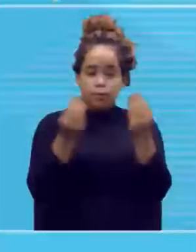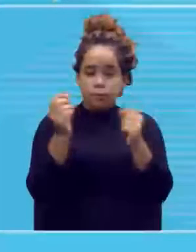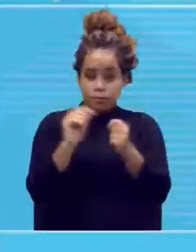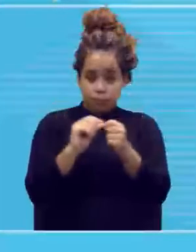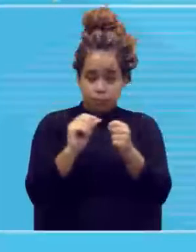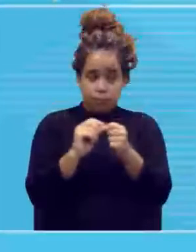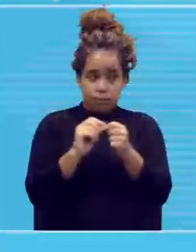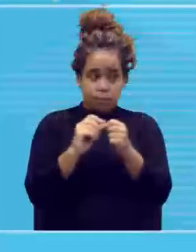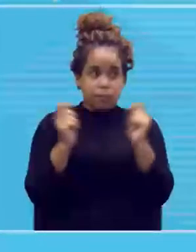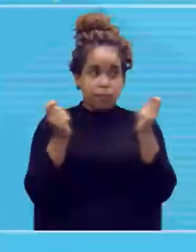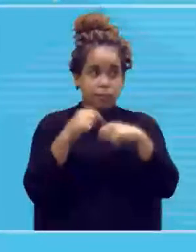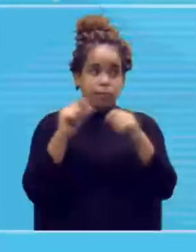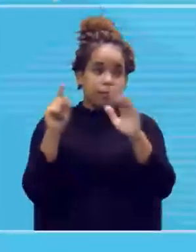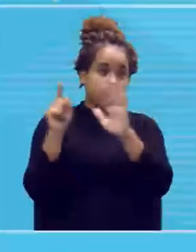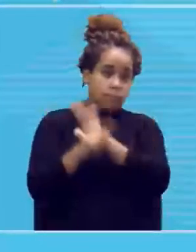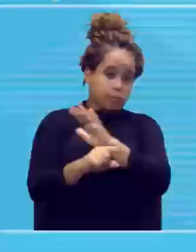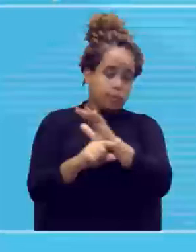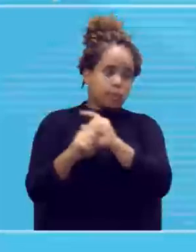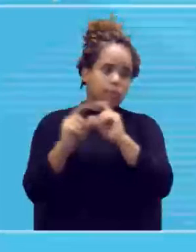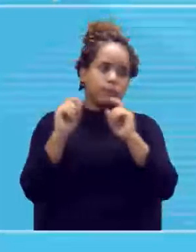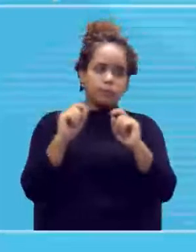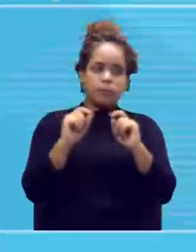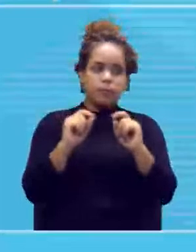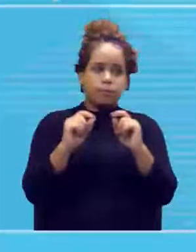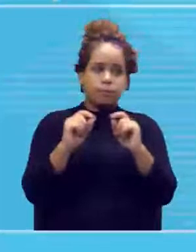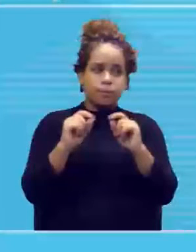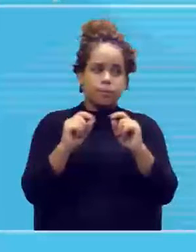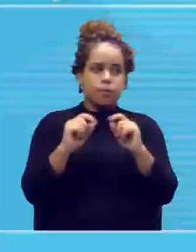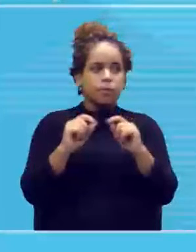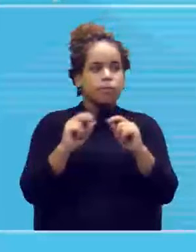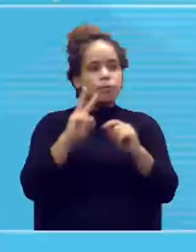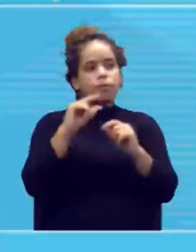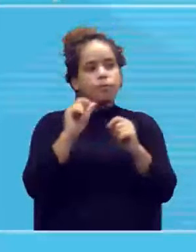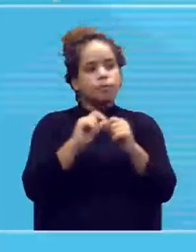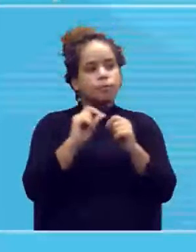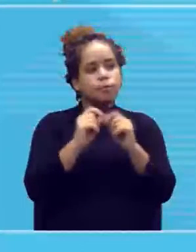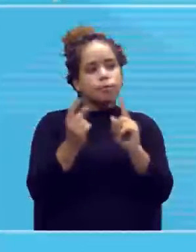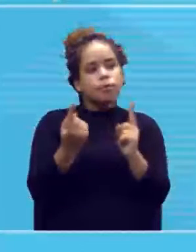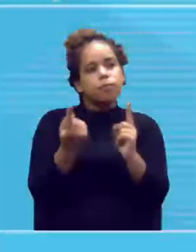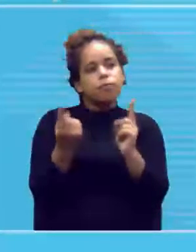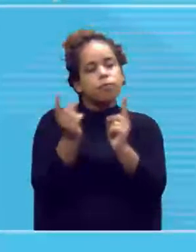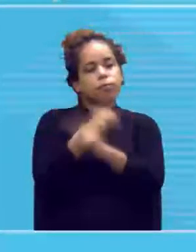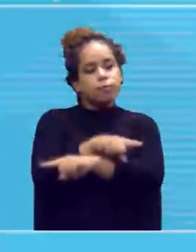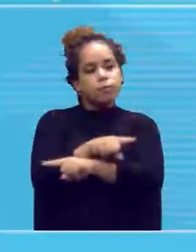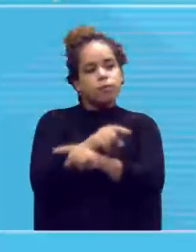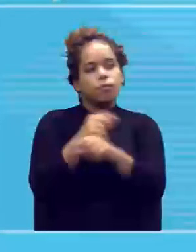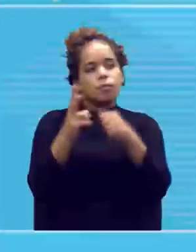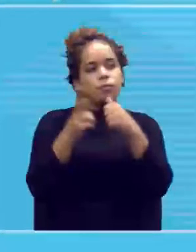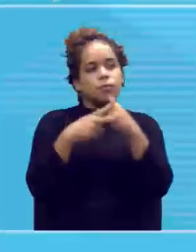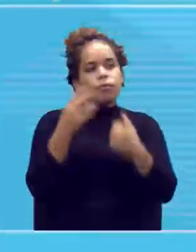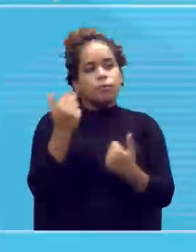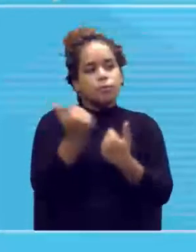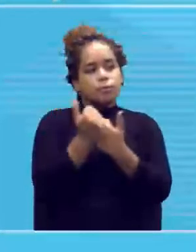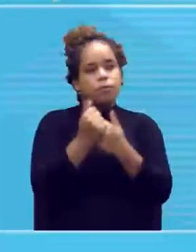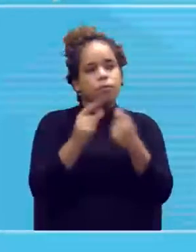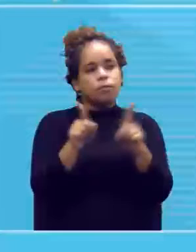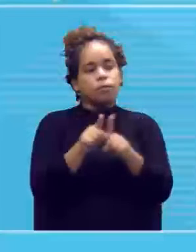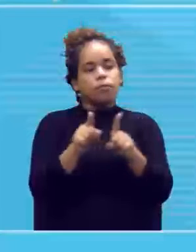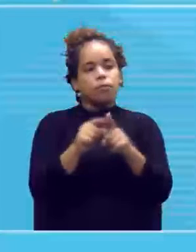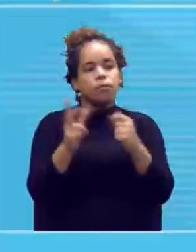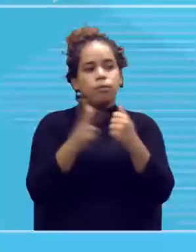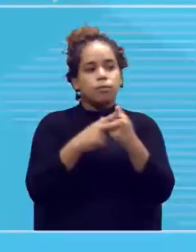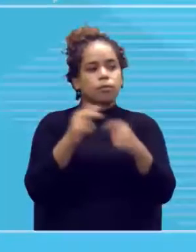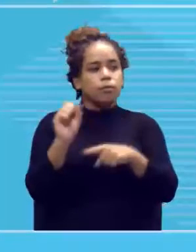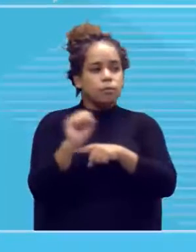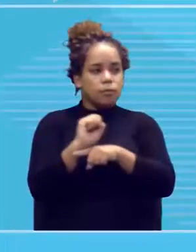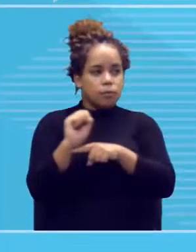para fazer pergunta a forma interrogativa você vai trocar de lugar o seu verbo modal com o seu sujeito então lembra